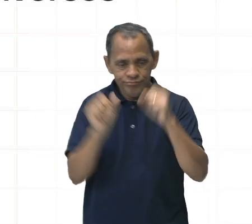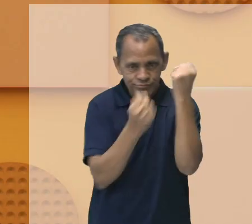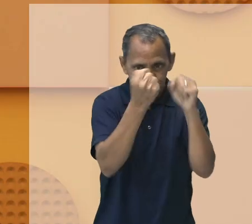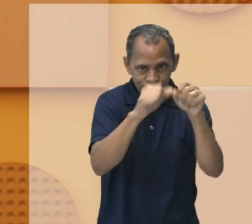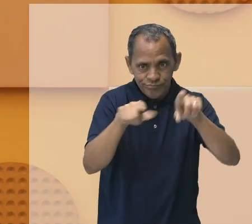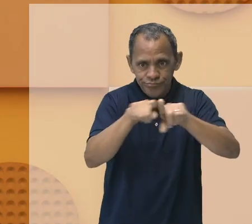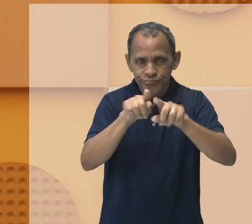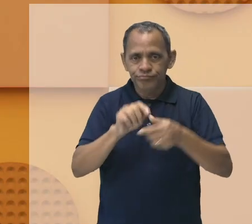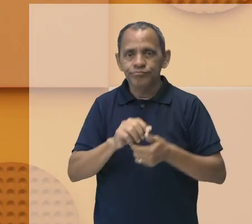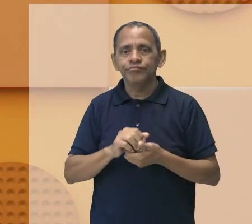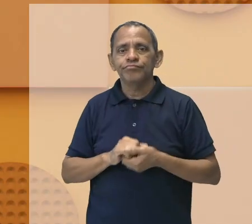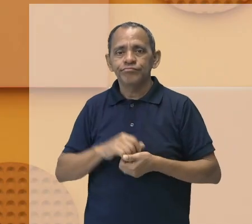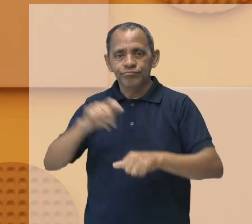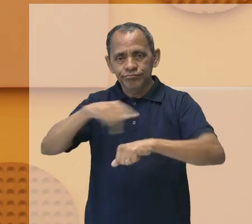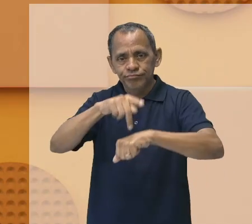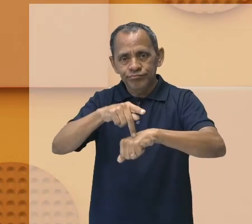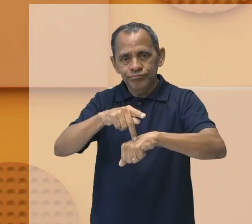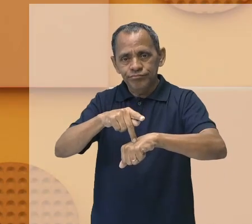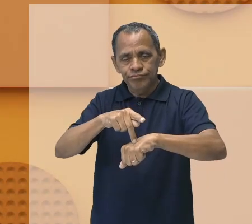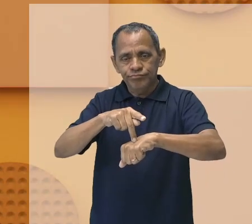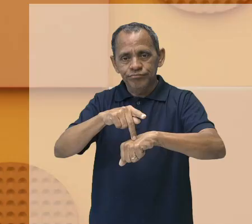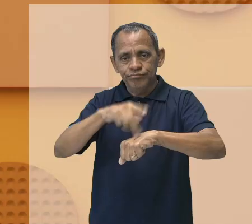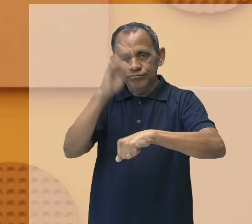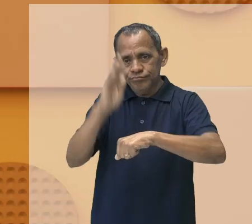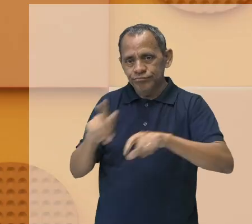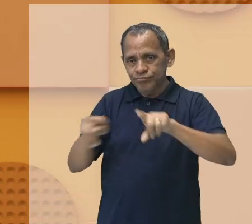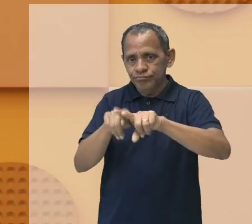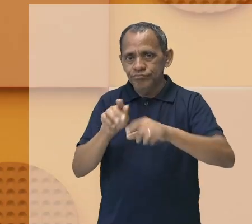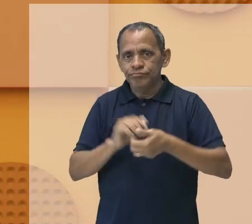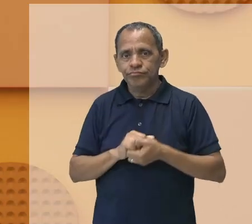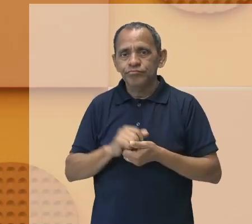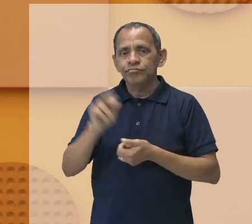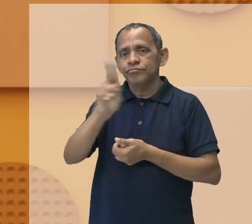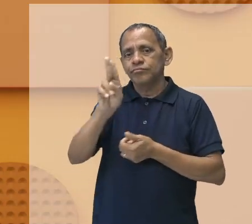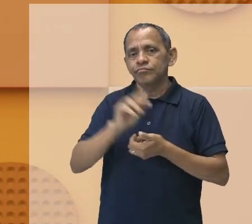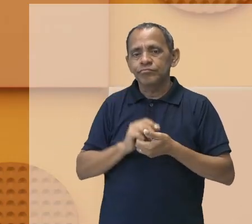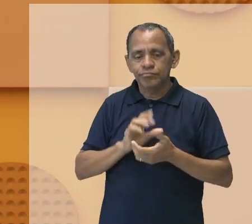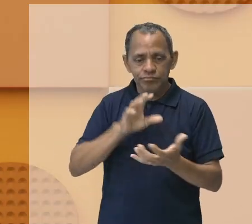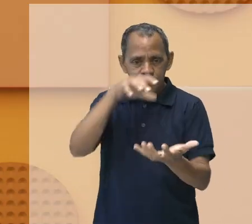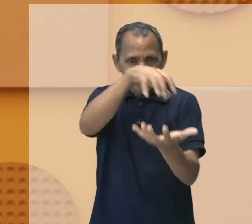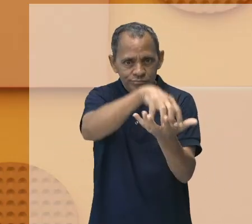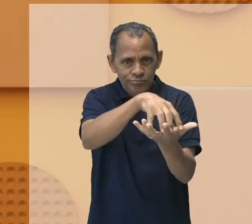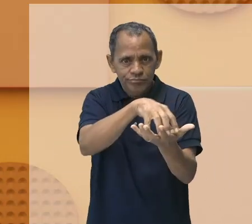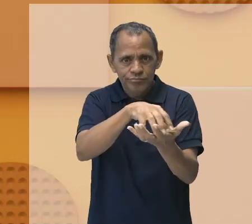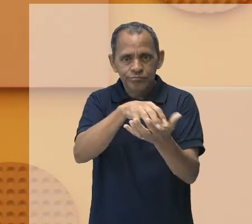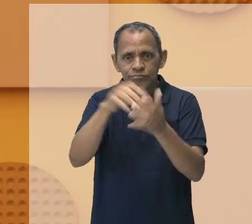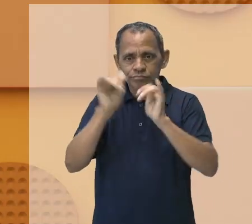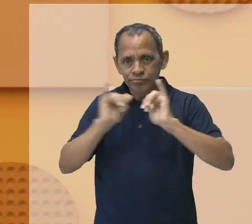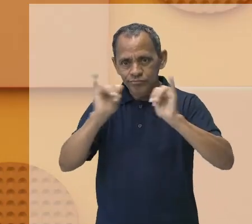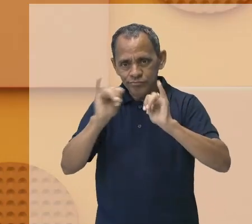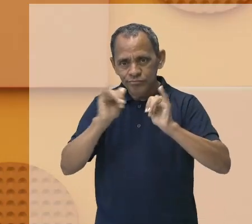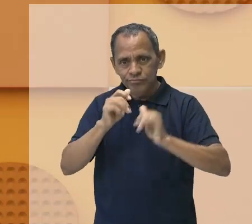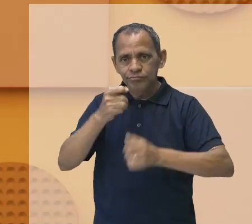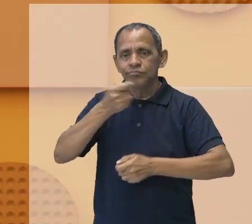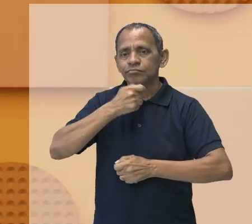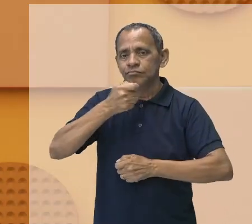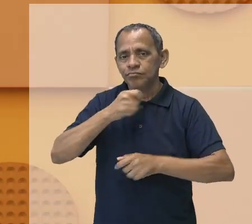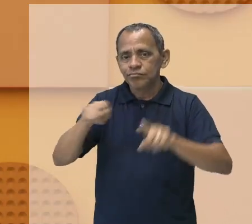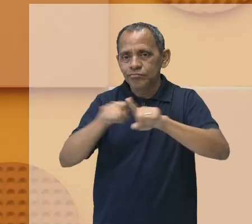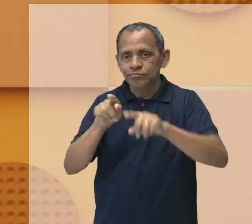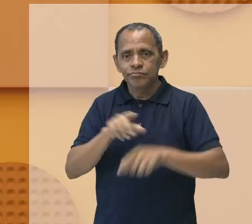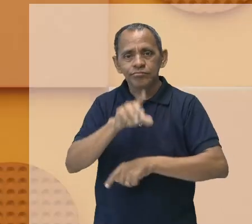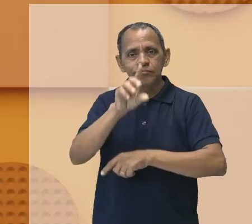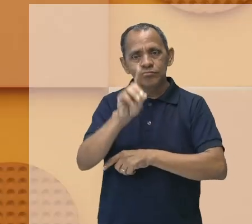nacional. Seguindo a isso, foi criado também nesse momento o chamado Departamento de Imprensa e Propaganda, o DIP, que